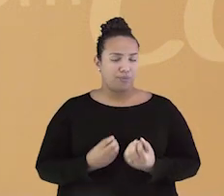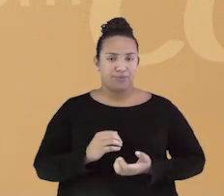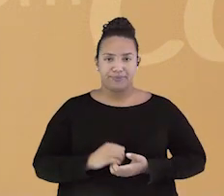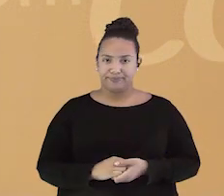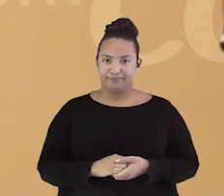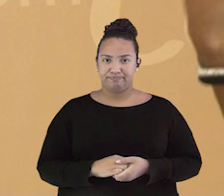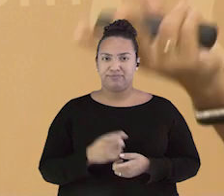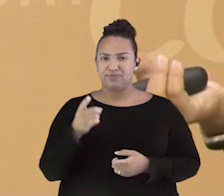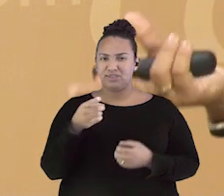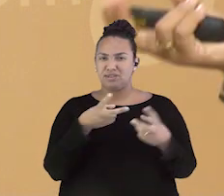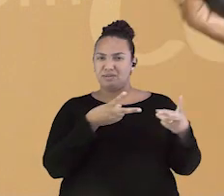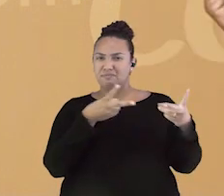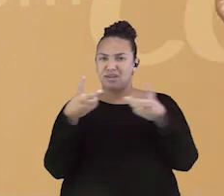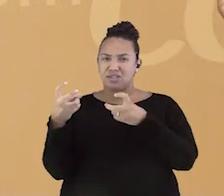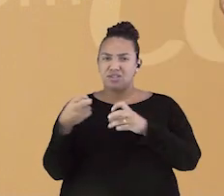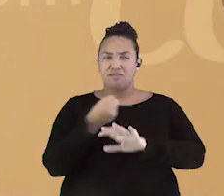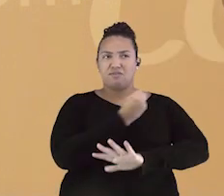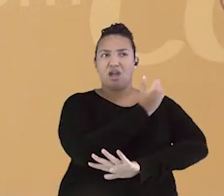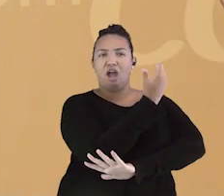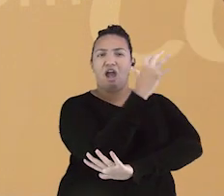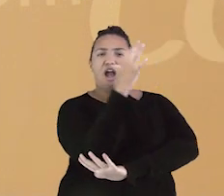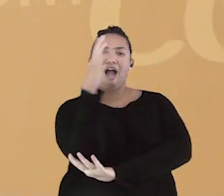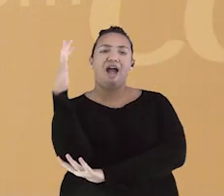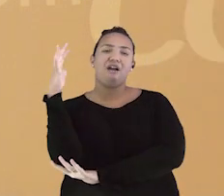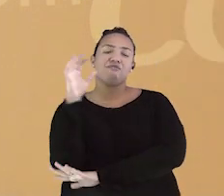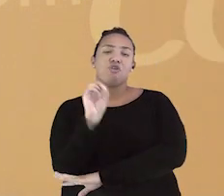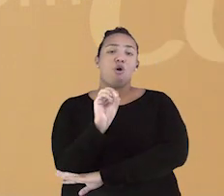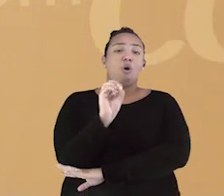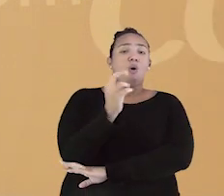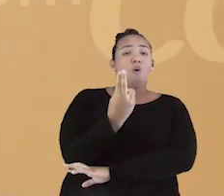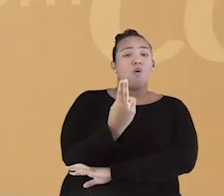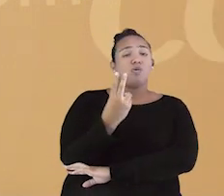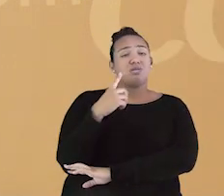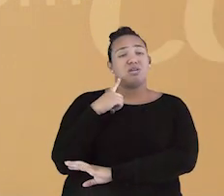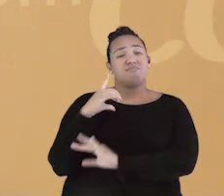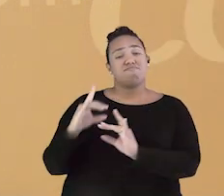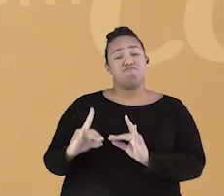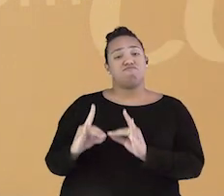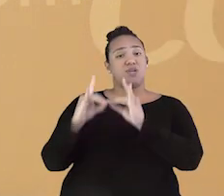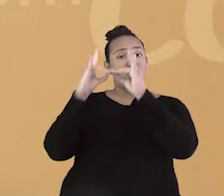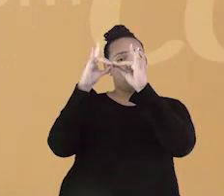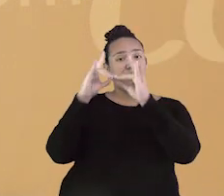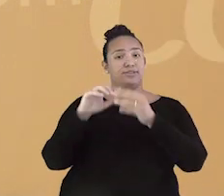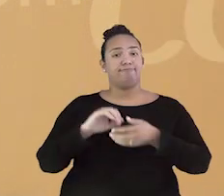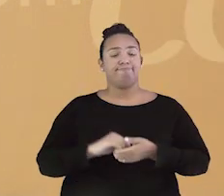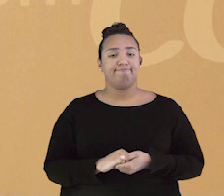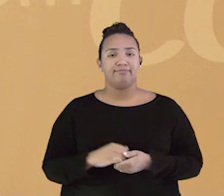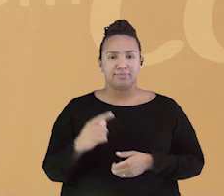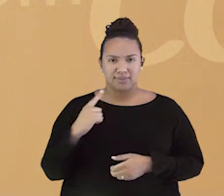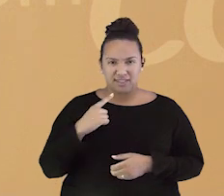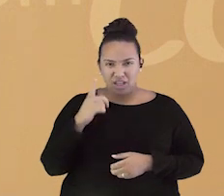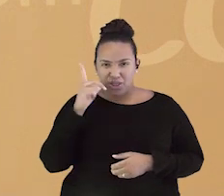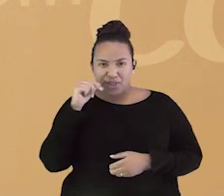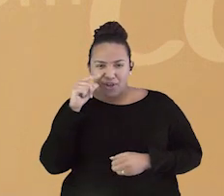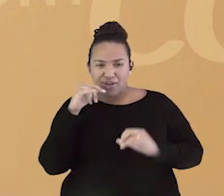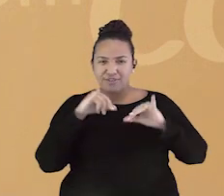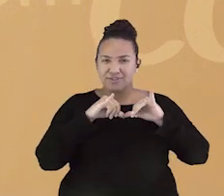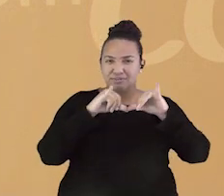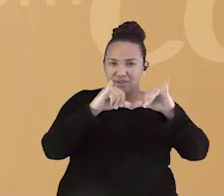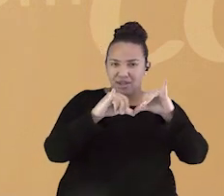mais árvores ou mais prédios? Existem muitas lojas e comércios no bairro da sua casa?